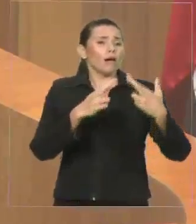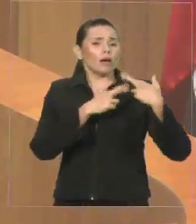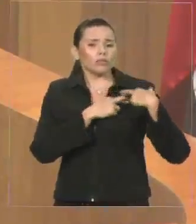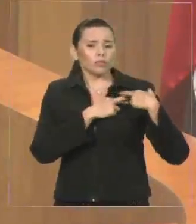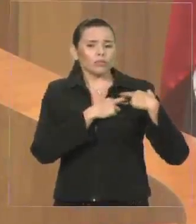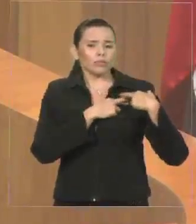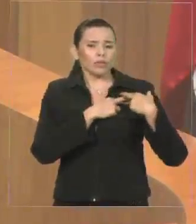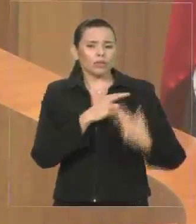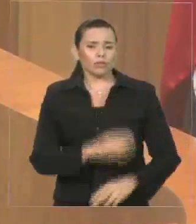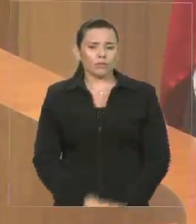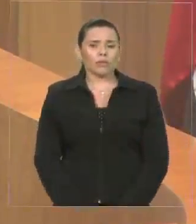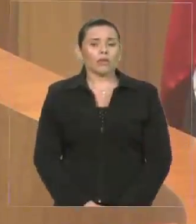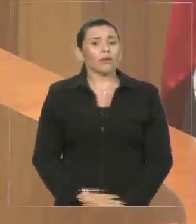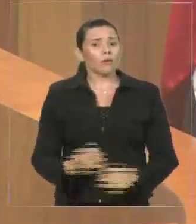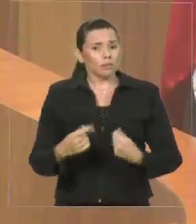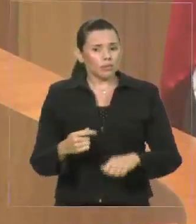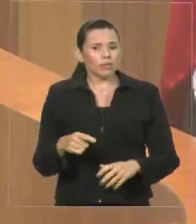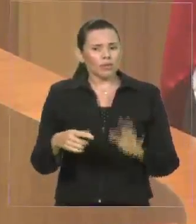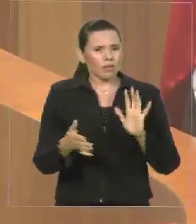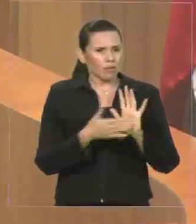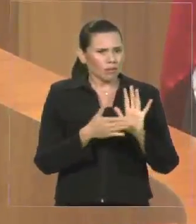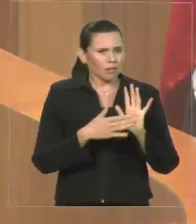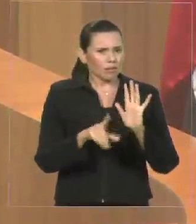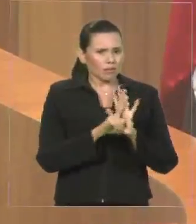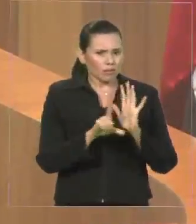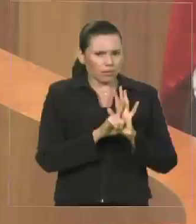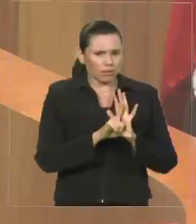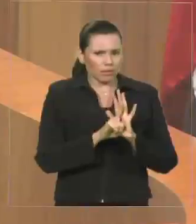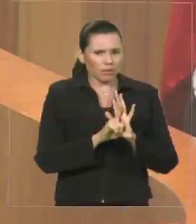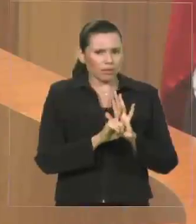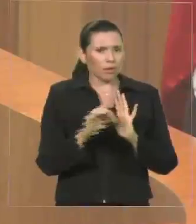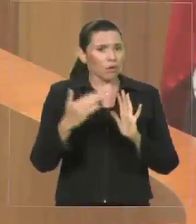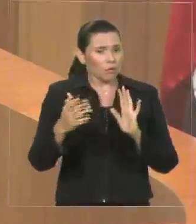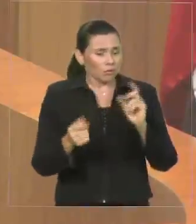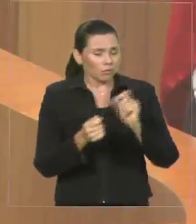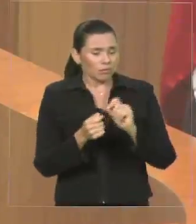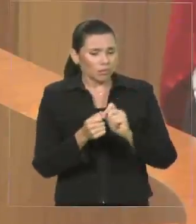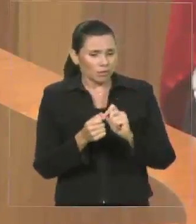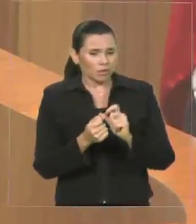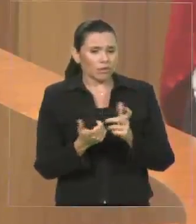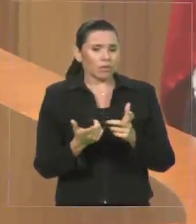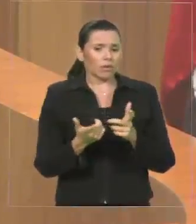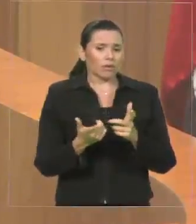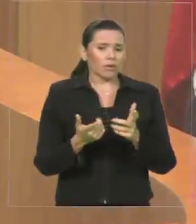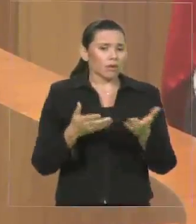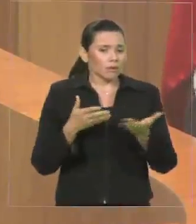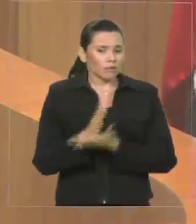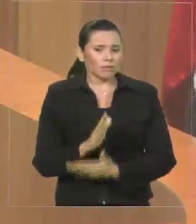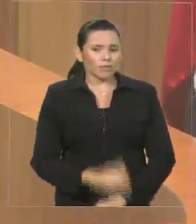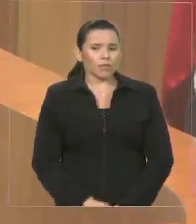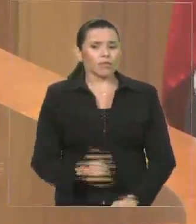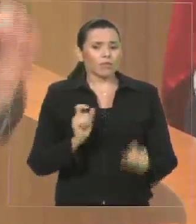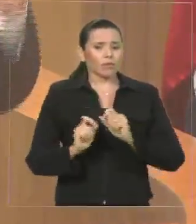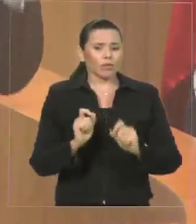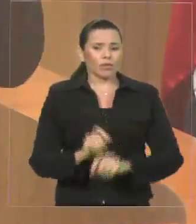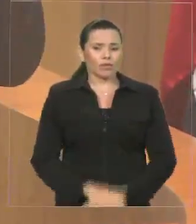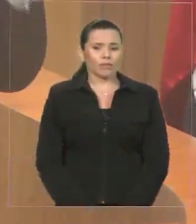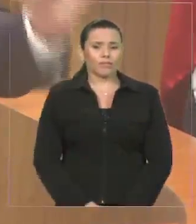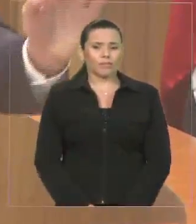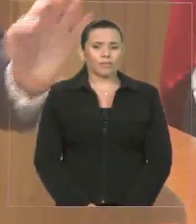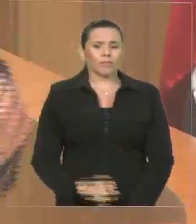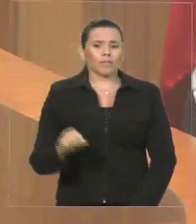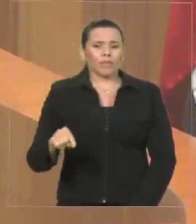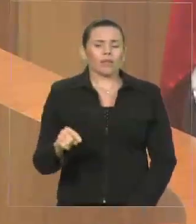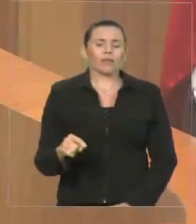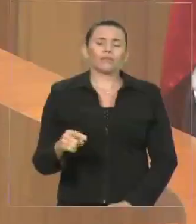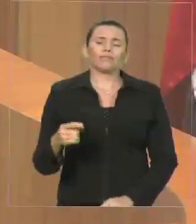em aferir essa lei, deputado Alexandre Almeida, quando foi feita e foi aprovada? É exatamente porque num procedimento feito por